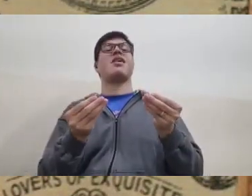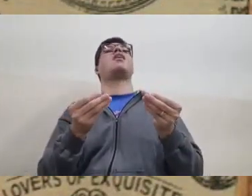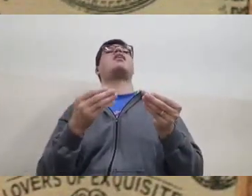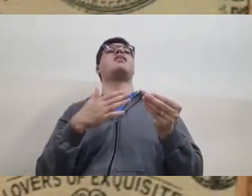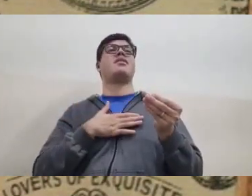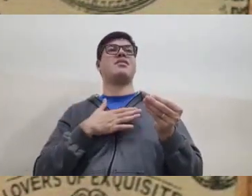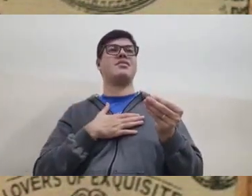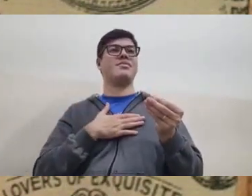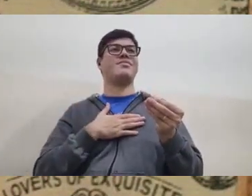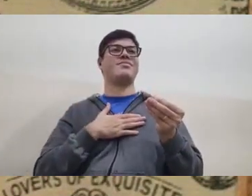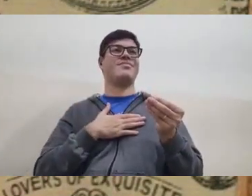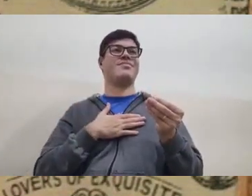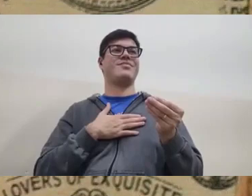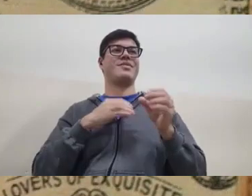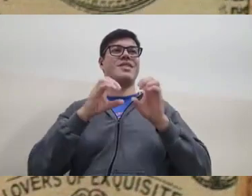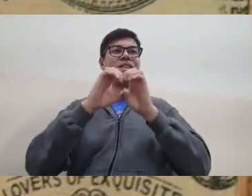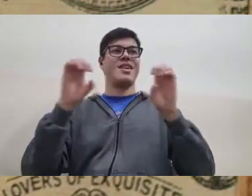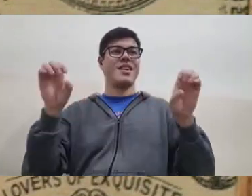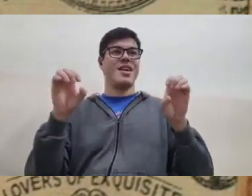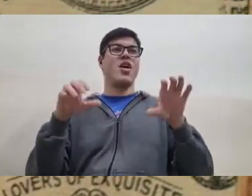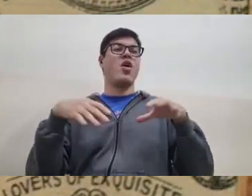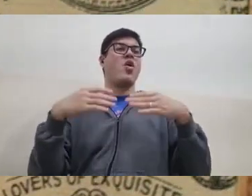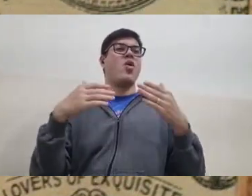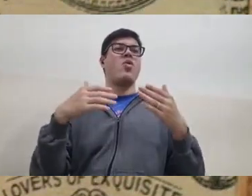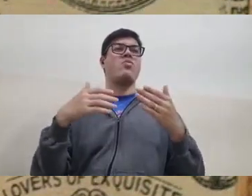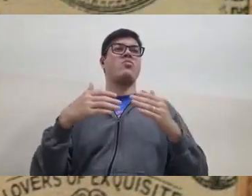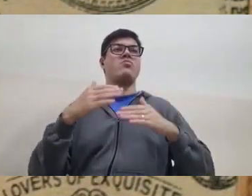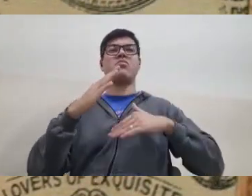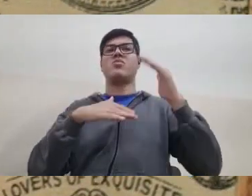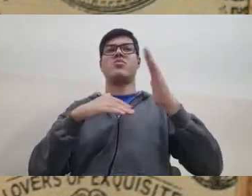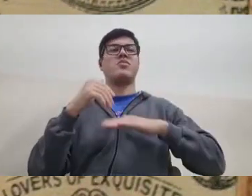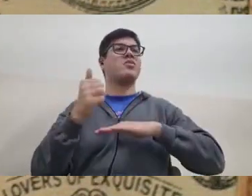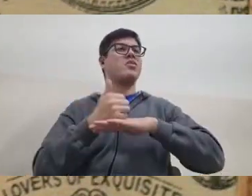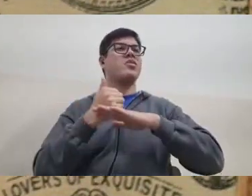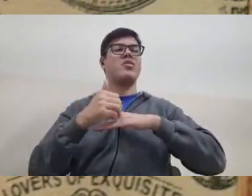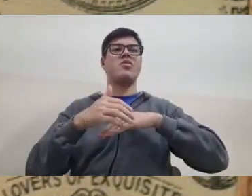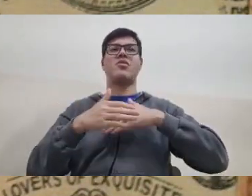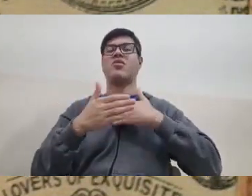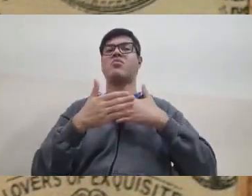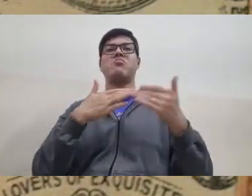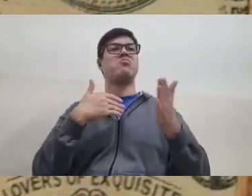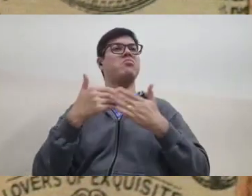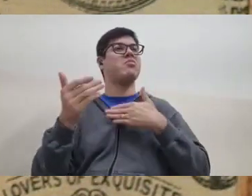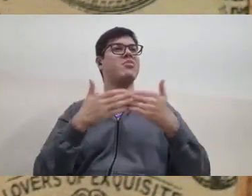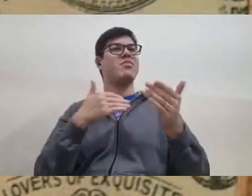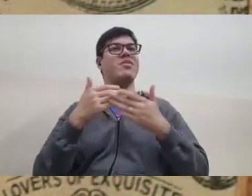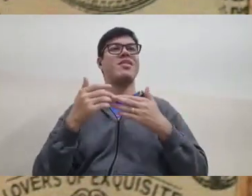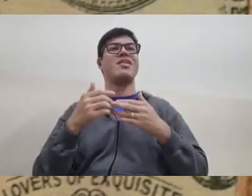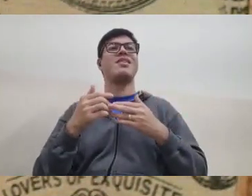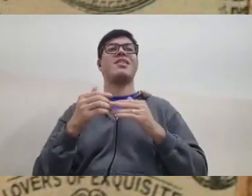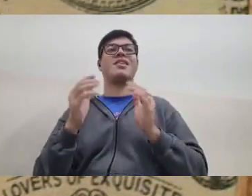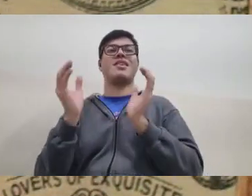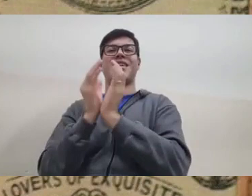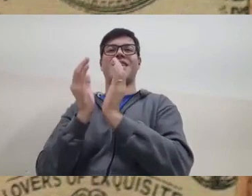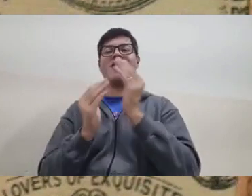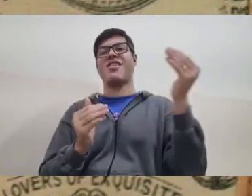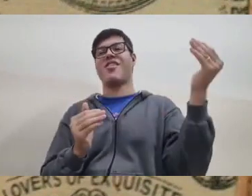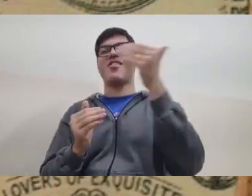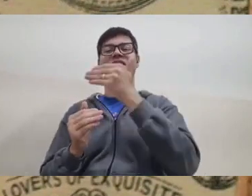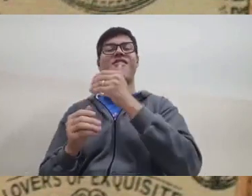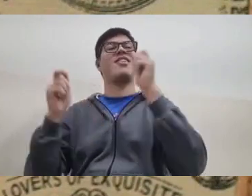eh prestador pronto acabou aí você vai nascer Já faz um plano empresarial